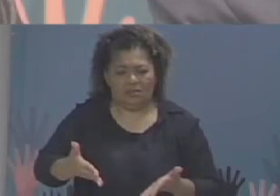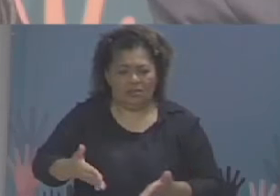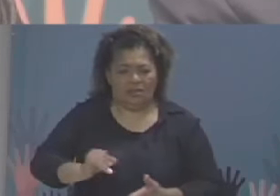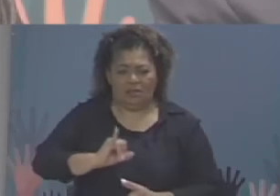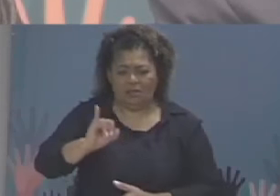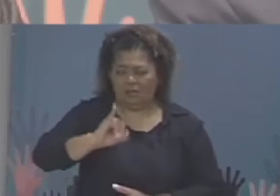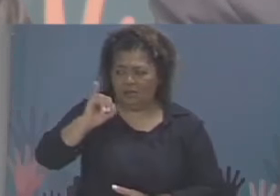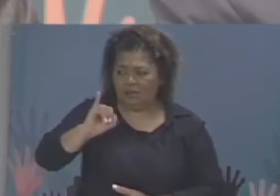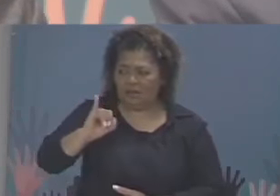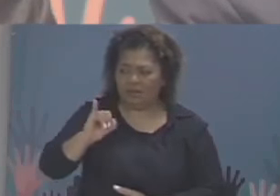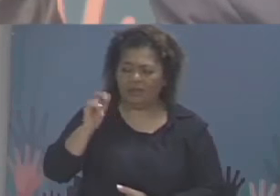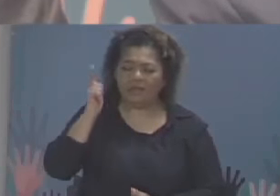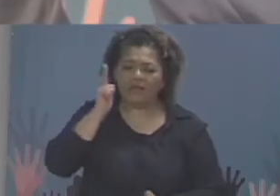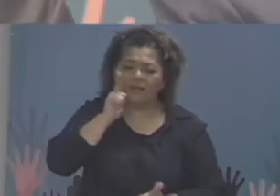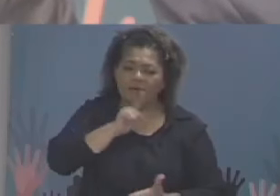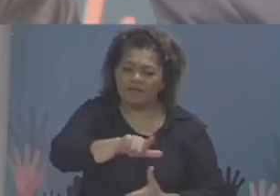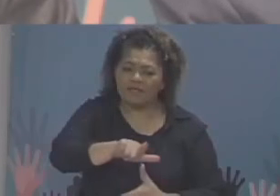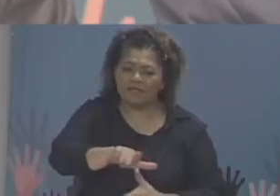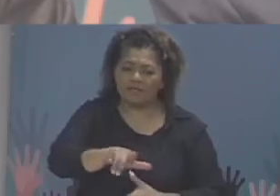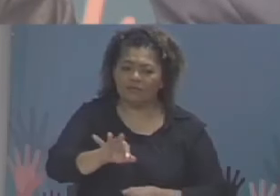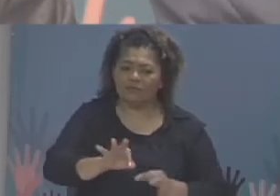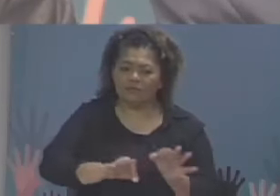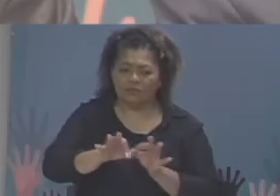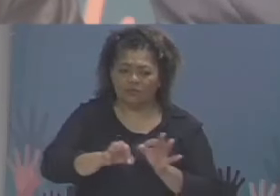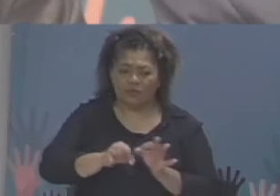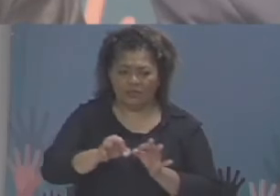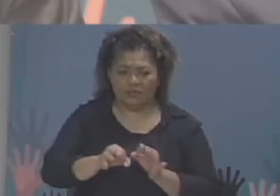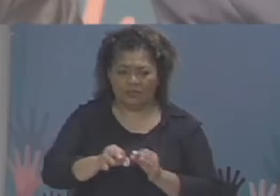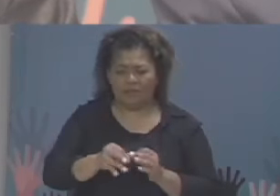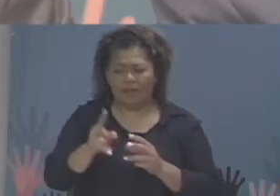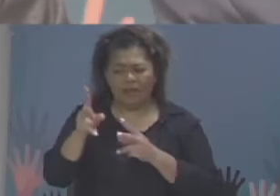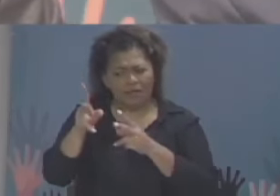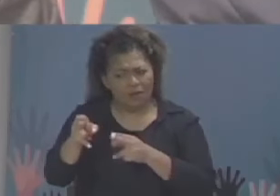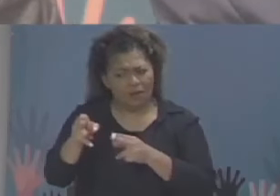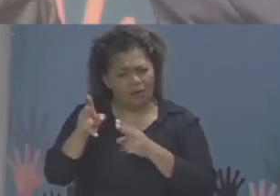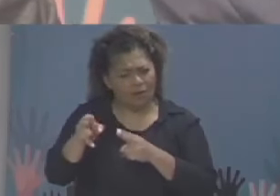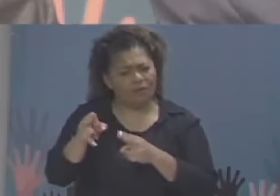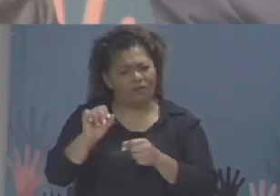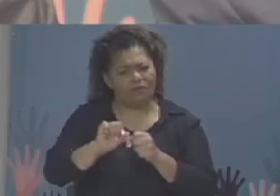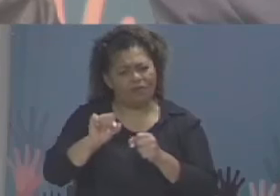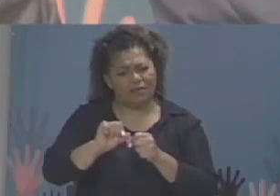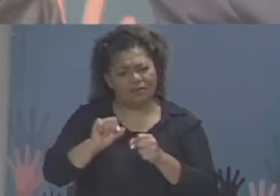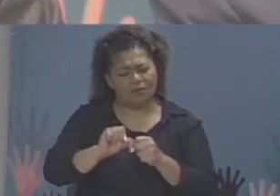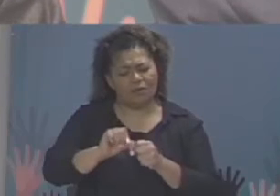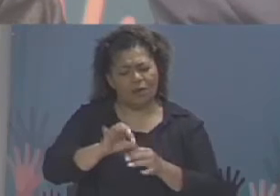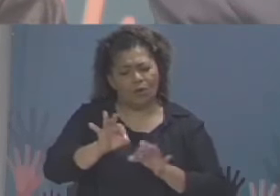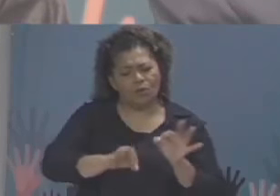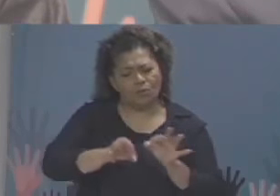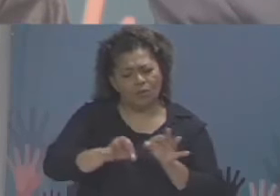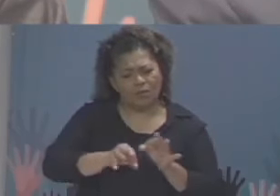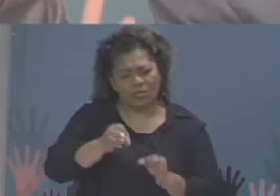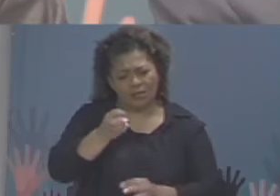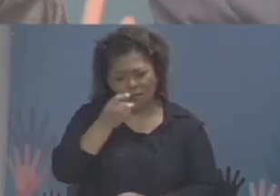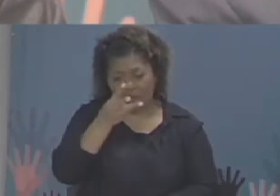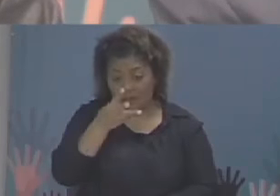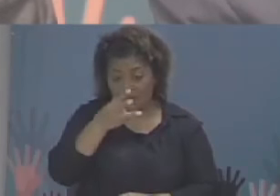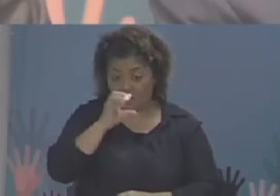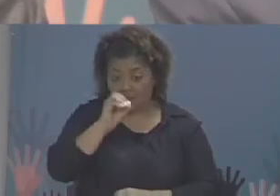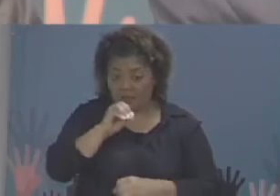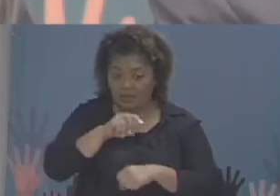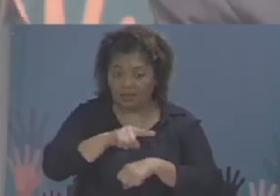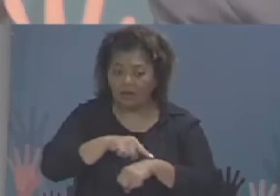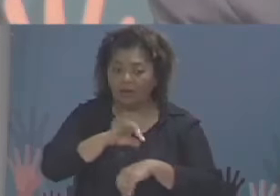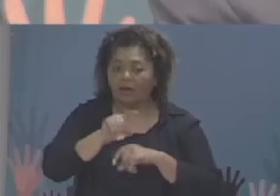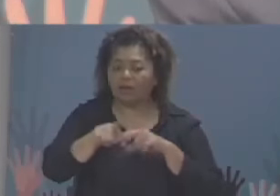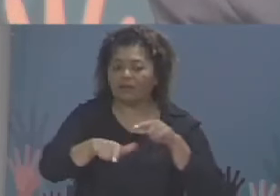a aprovação desses projetos, como nós fizemos com o projeto de 30 horas, conversamos com as diversas pastas administrativas do governo federal,